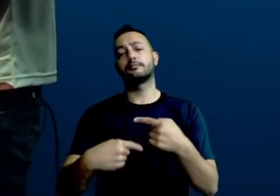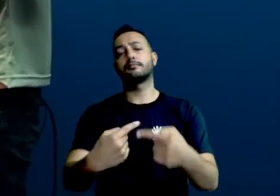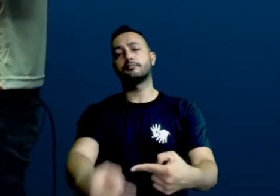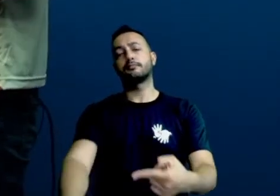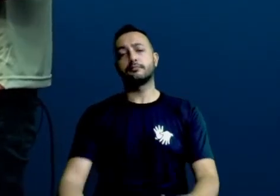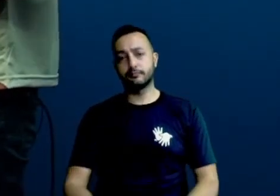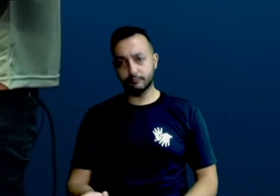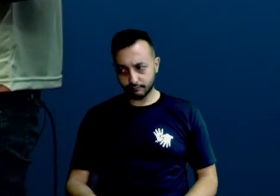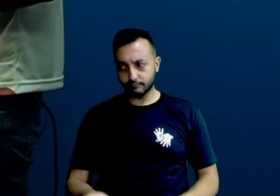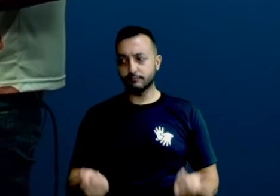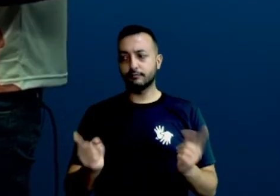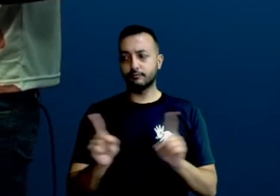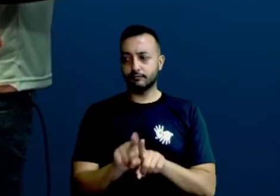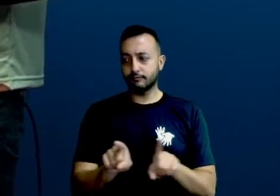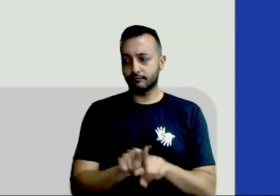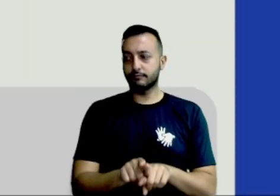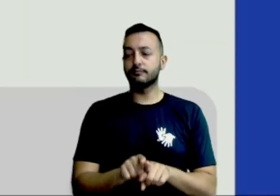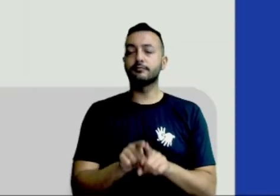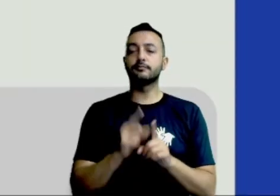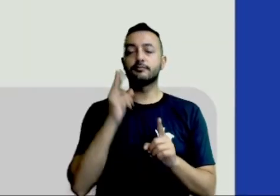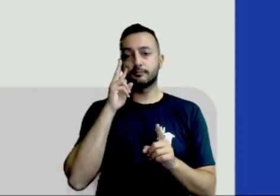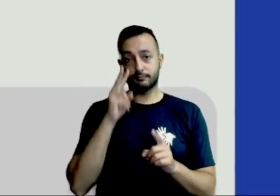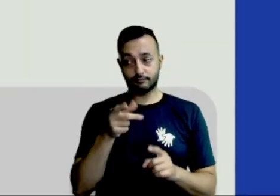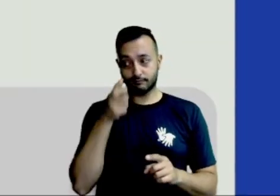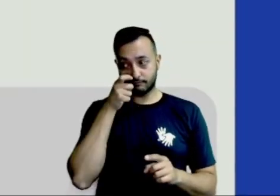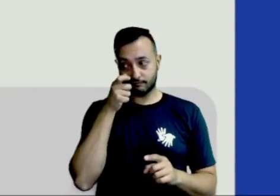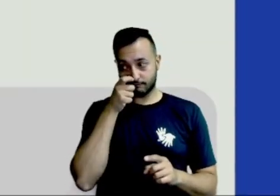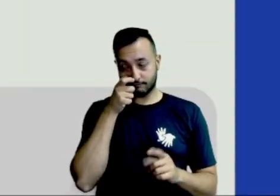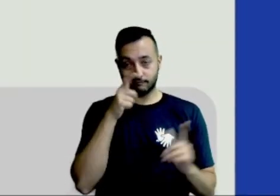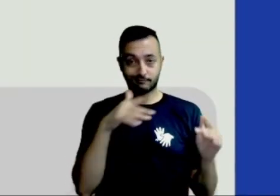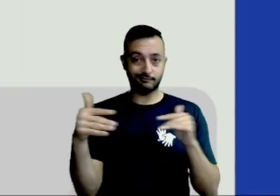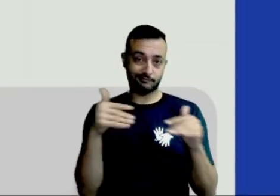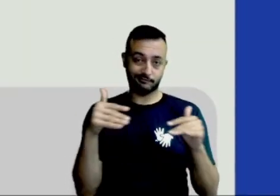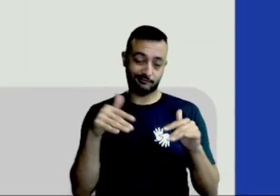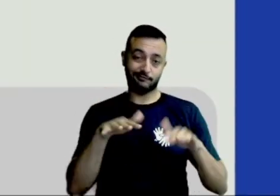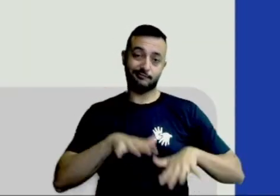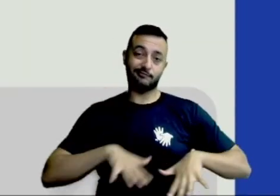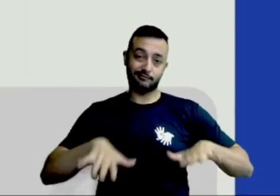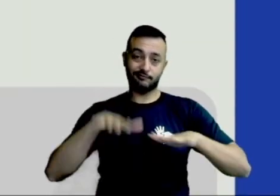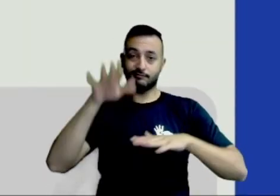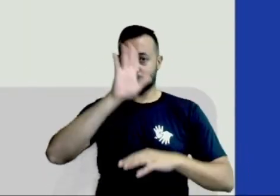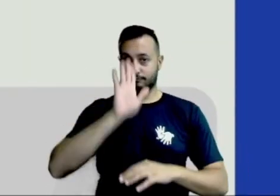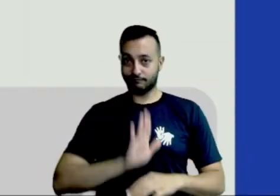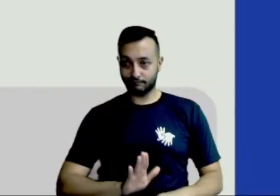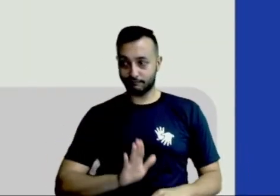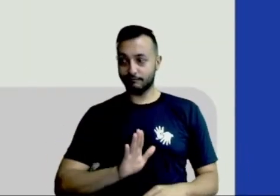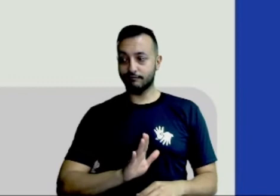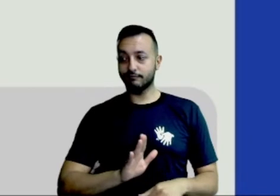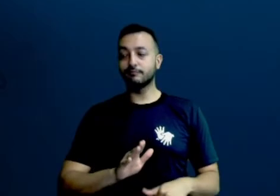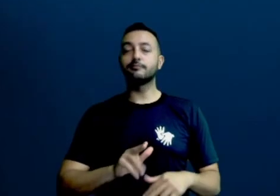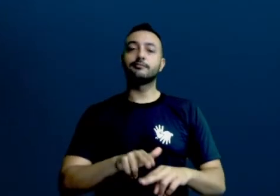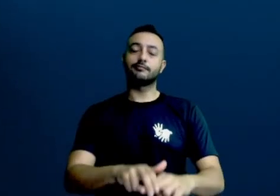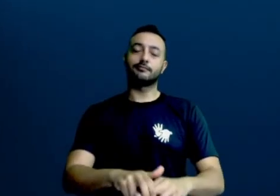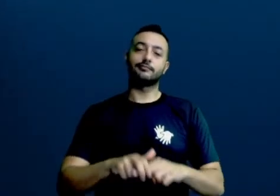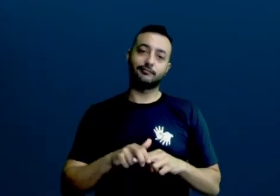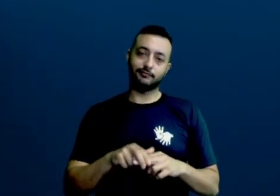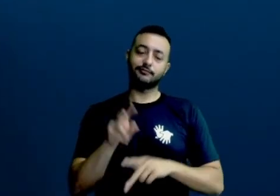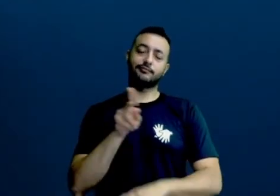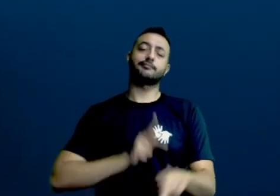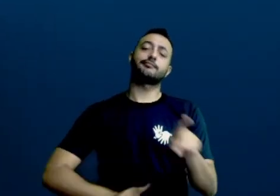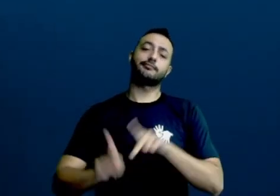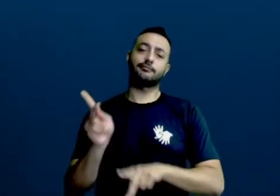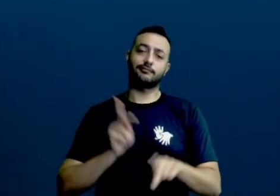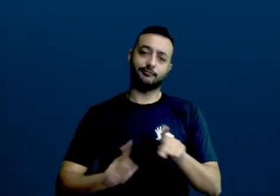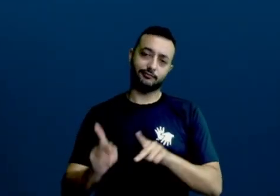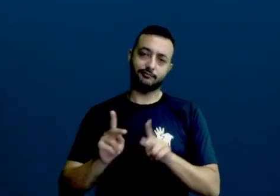gerações nós vimos também os conflitos de interesse que aconteceram aqui nas terras brasileiras né através de vários